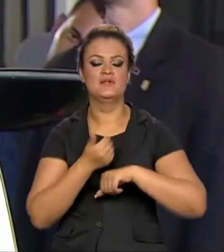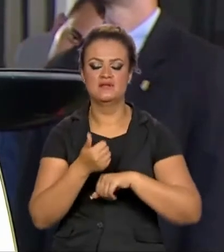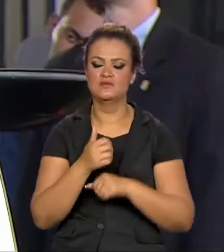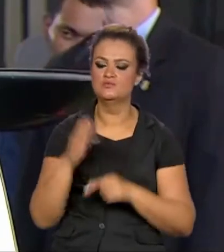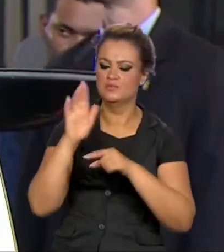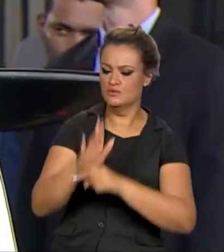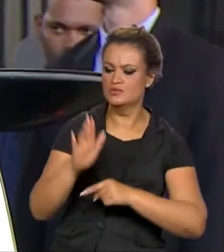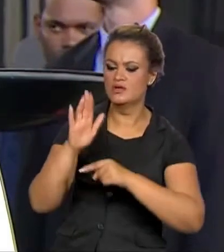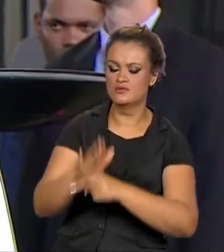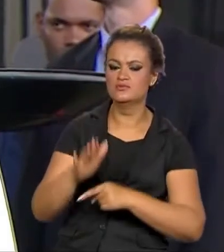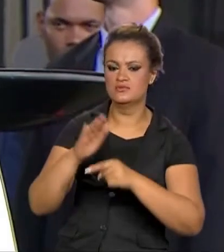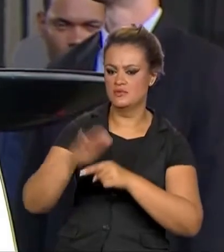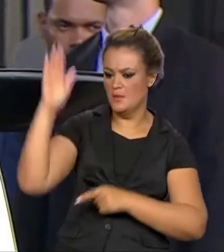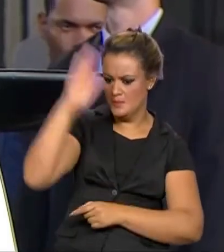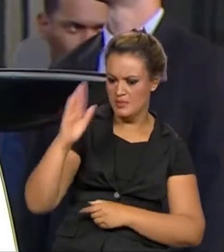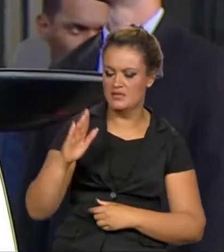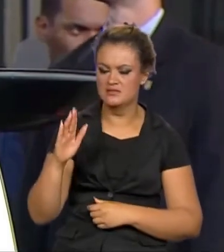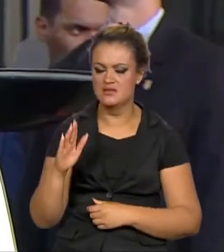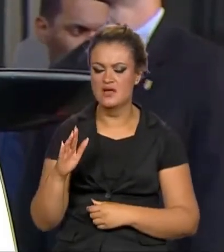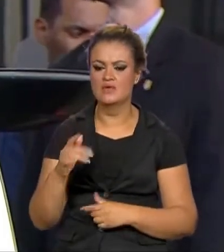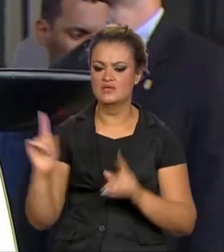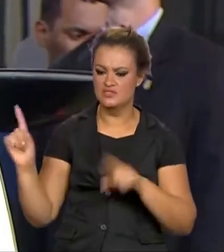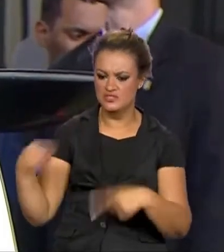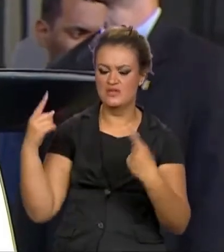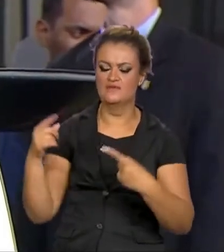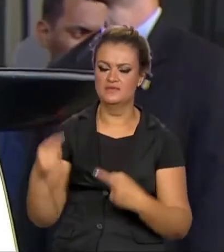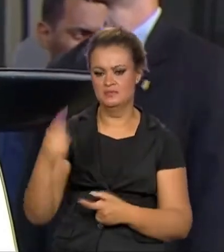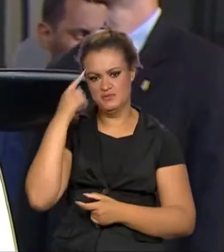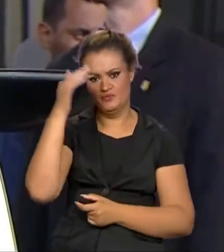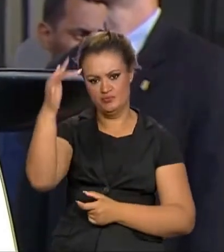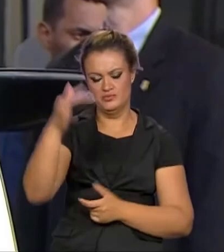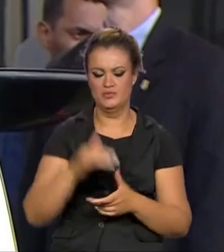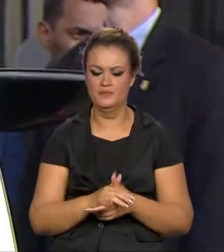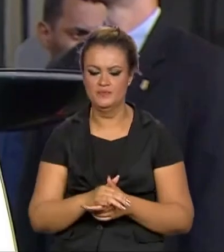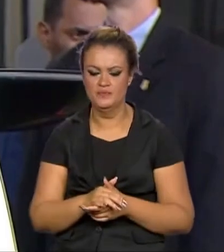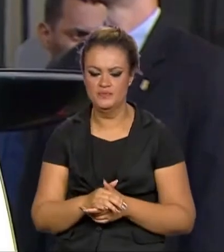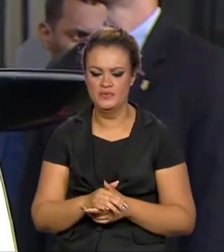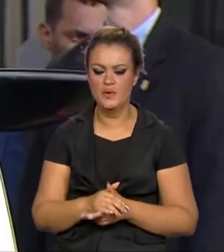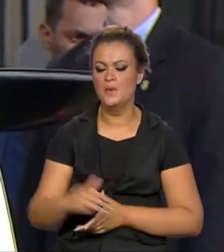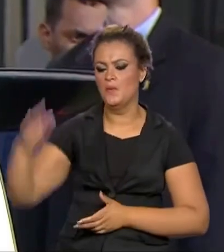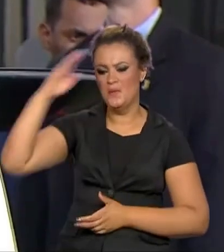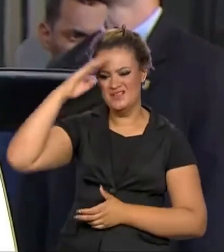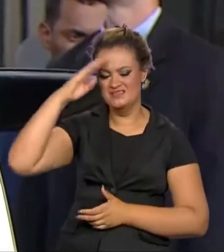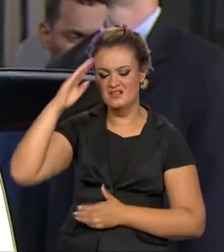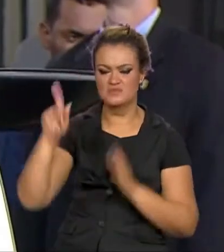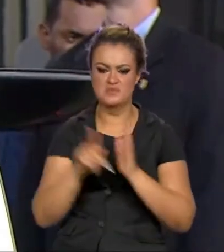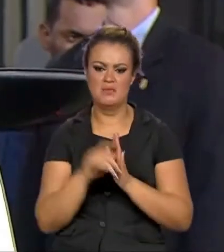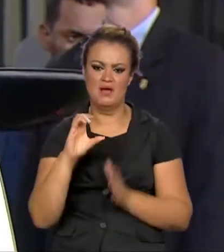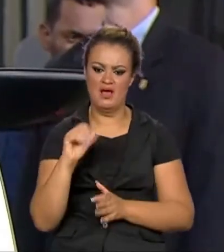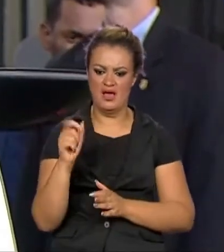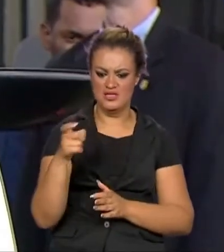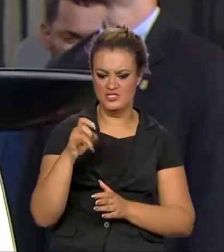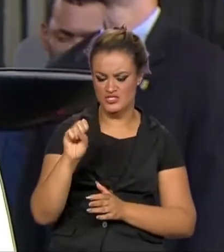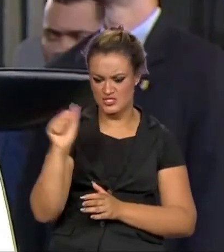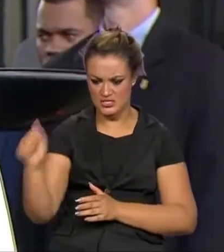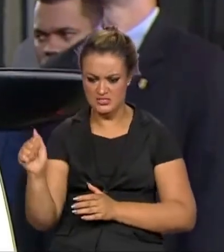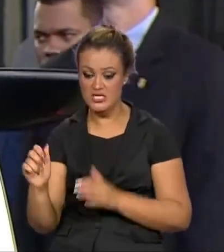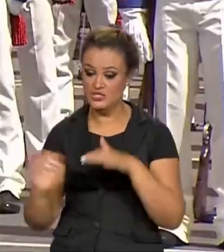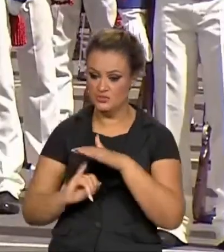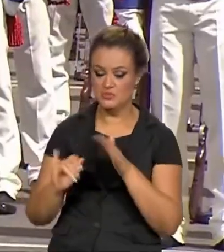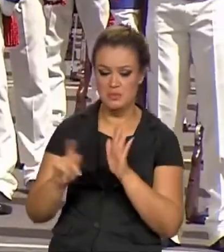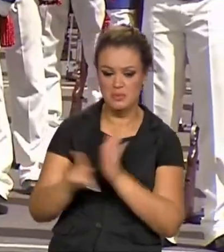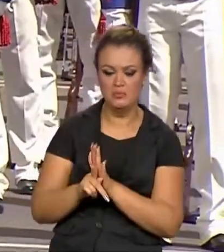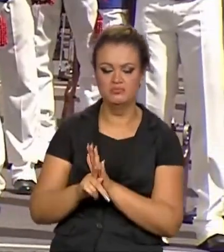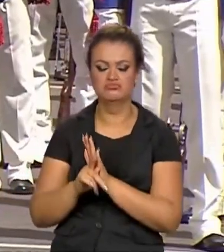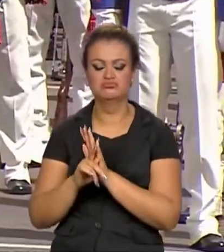ajudar ainda mais o Brasil nos desafios vindouros. O Exército Imortal de Caxias, instituição de